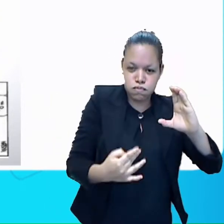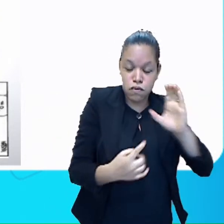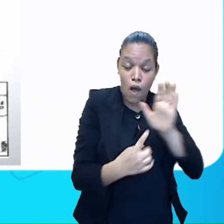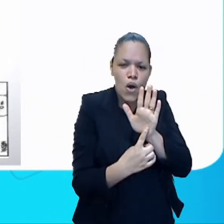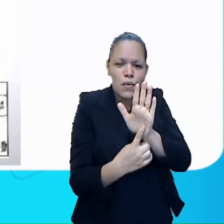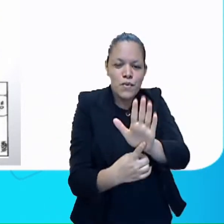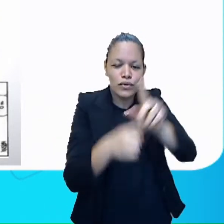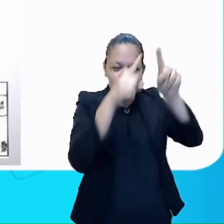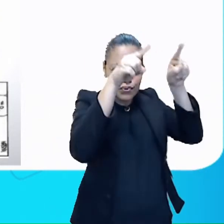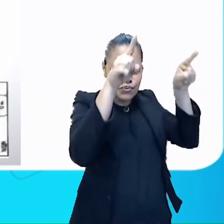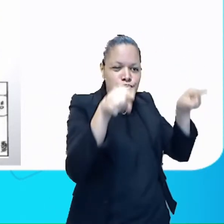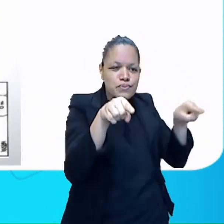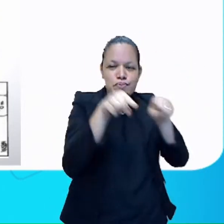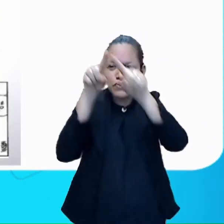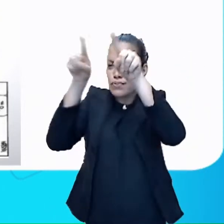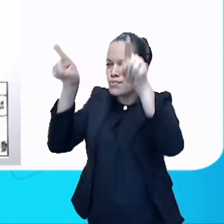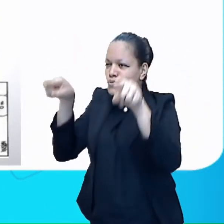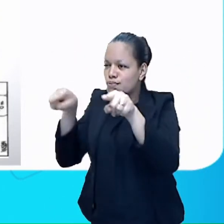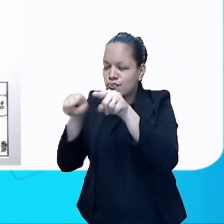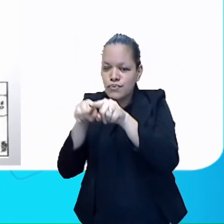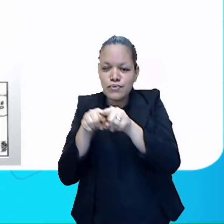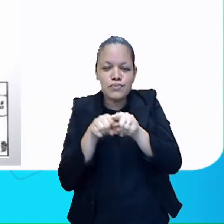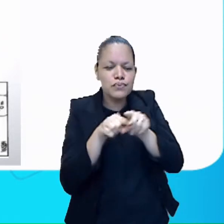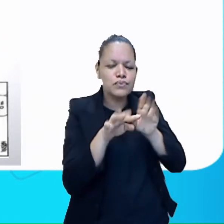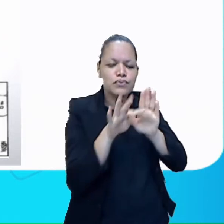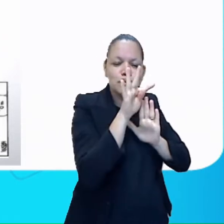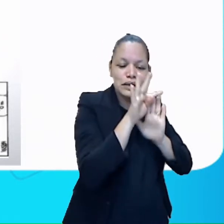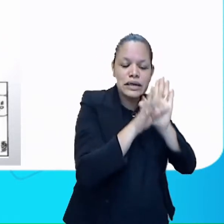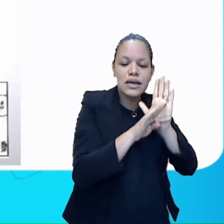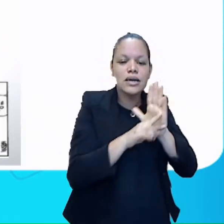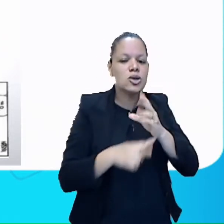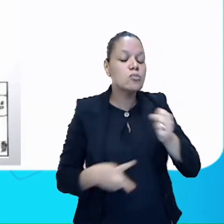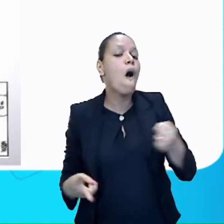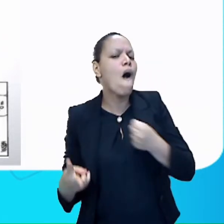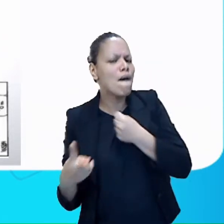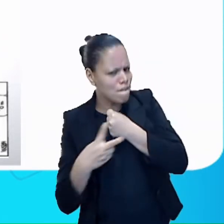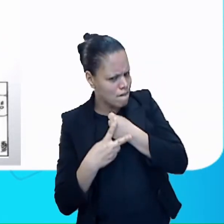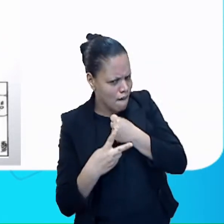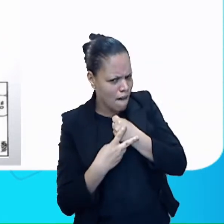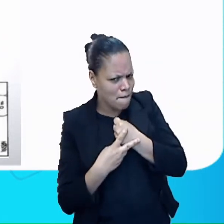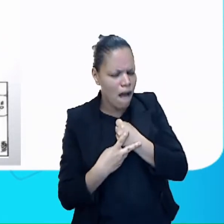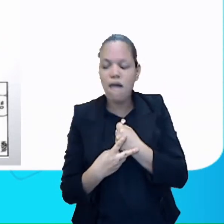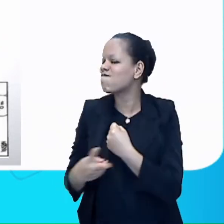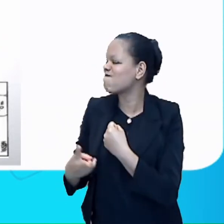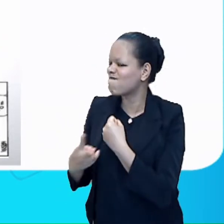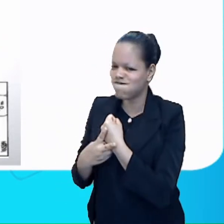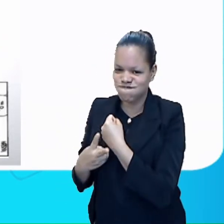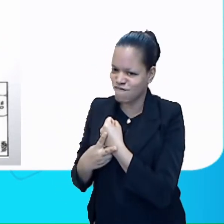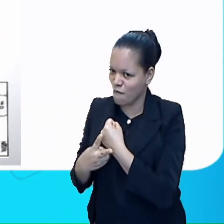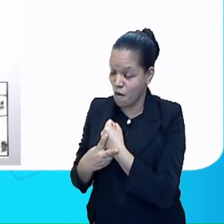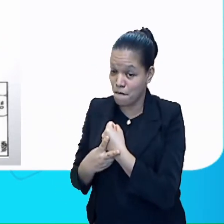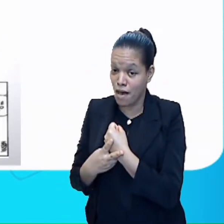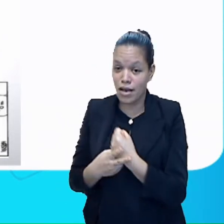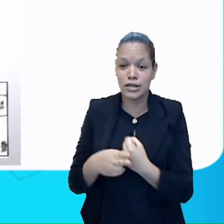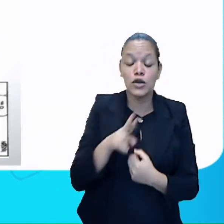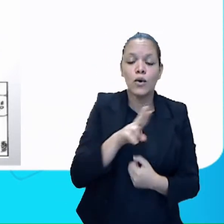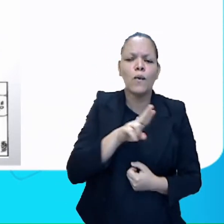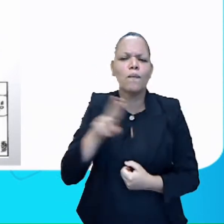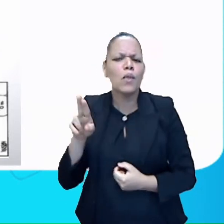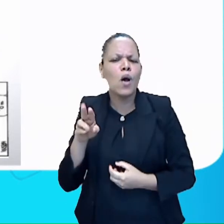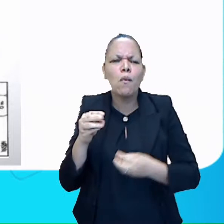textos verbais e não verbais. Surgiu das histórias em quadrinhos e o seu nome se deve à forma como